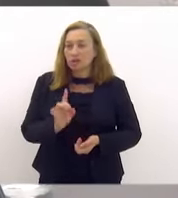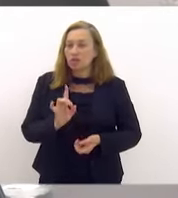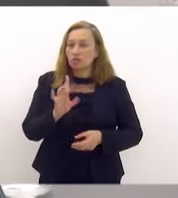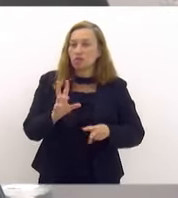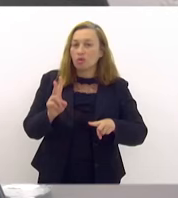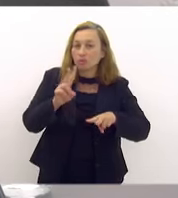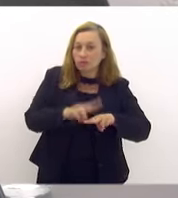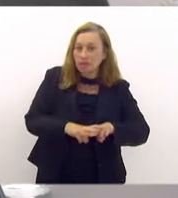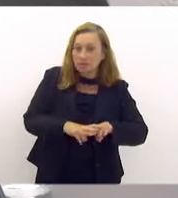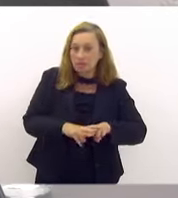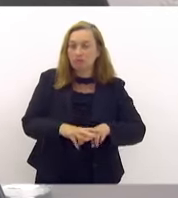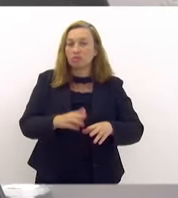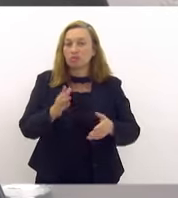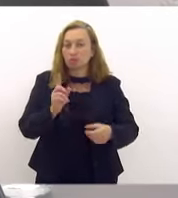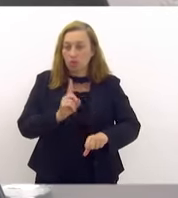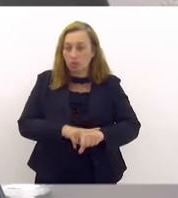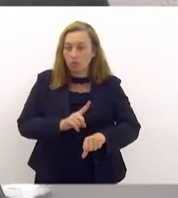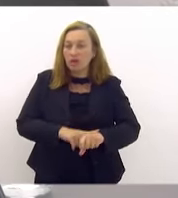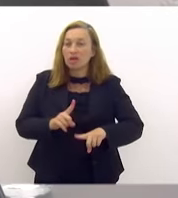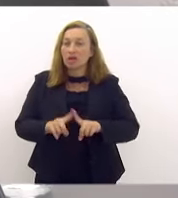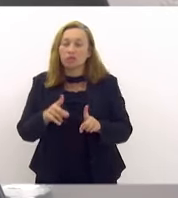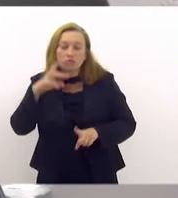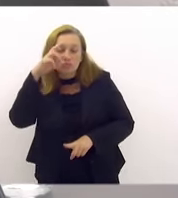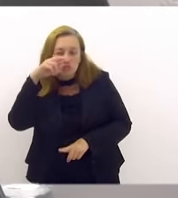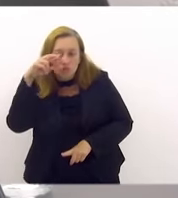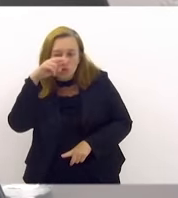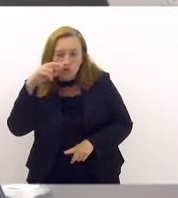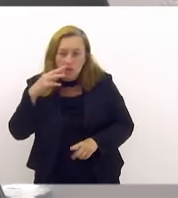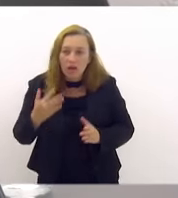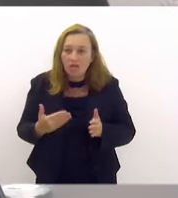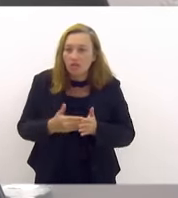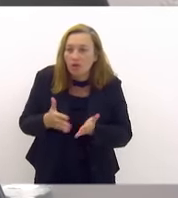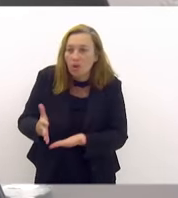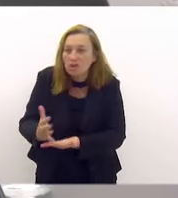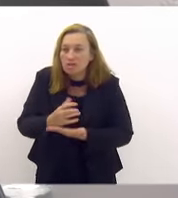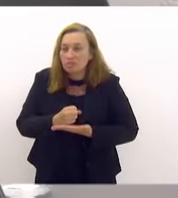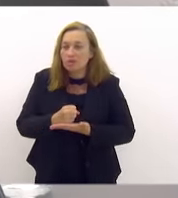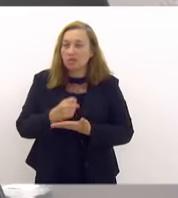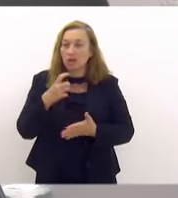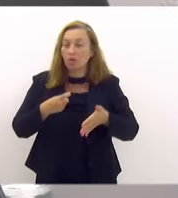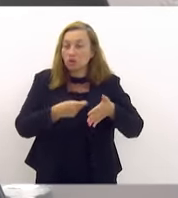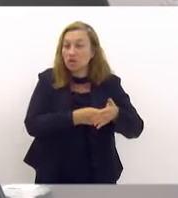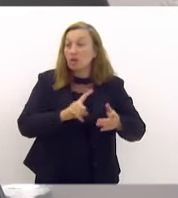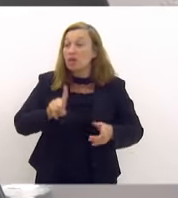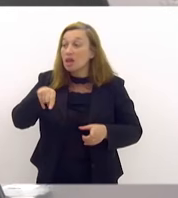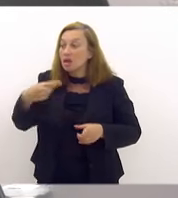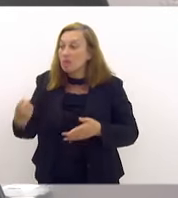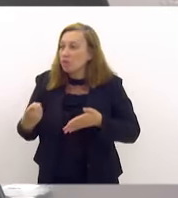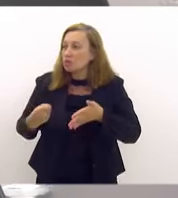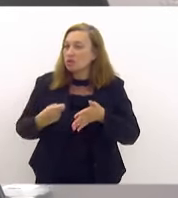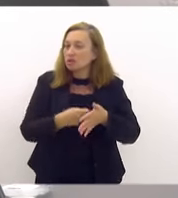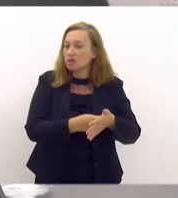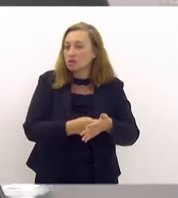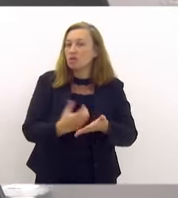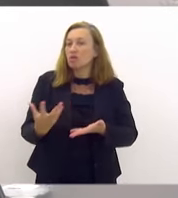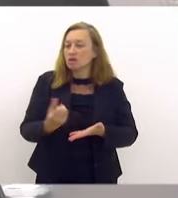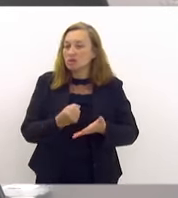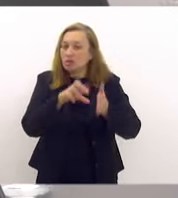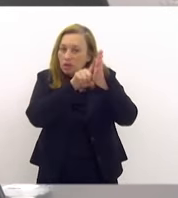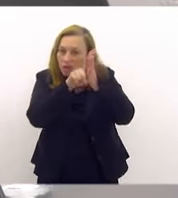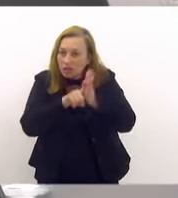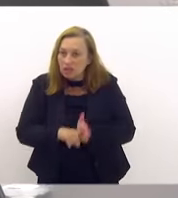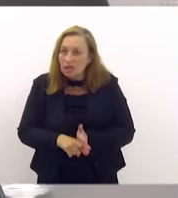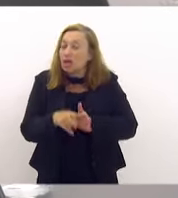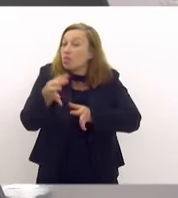e flagrante a nossa atribuição na investigação ela vai até o recebimento da denúncia depois que a denúncia é recebida analisada pelo